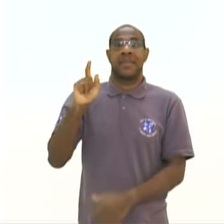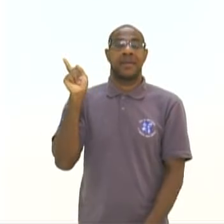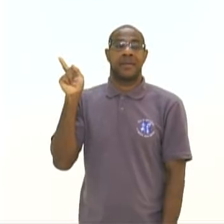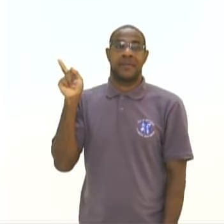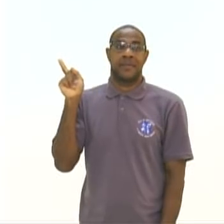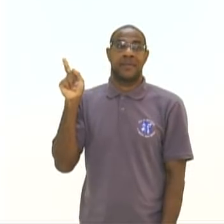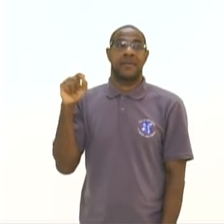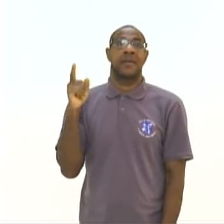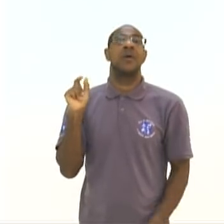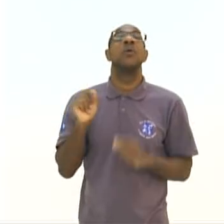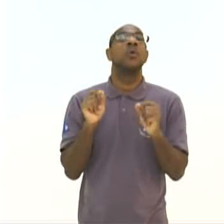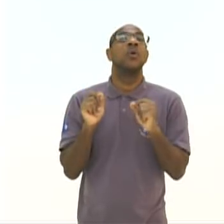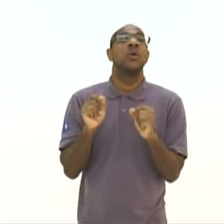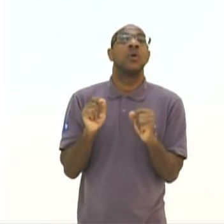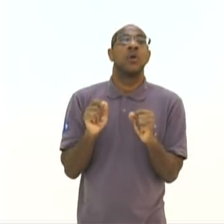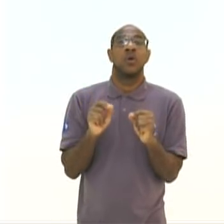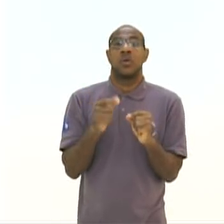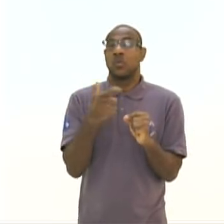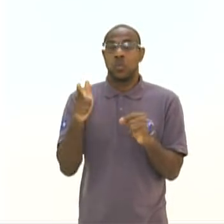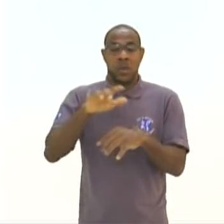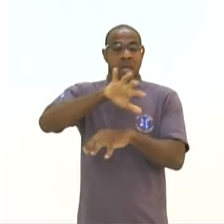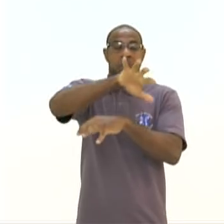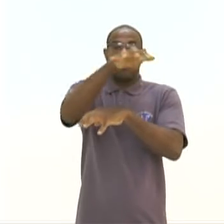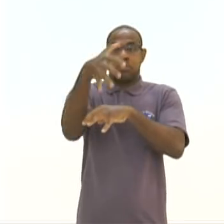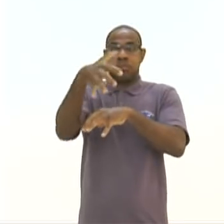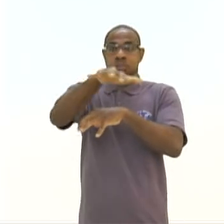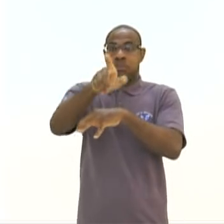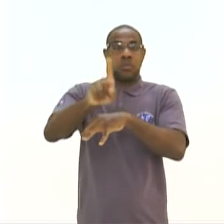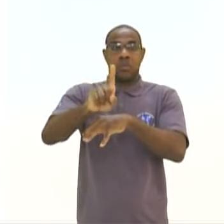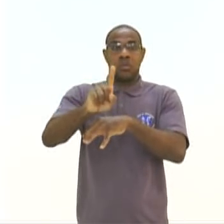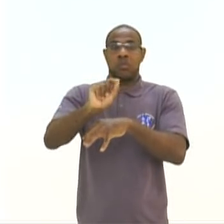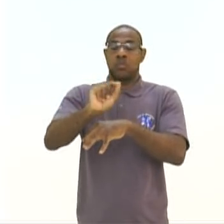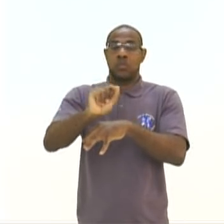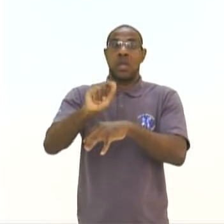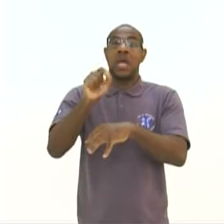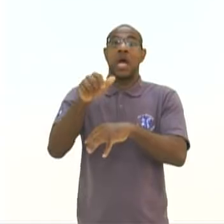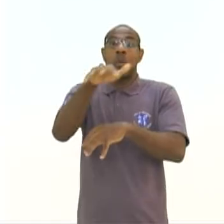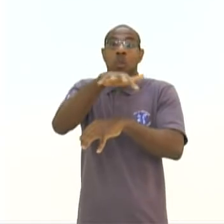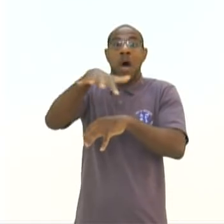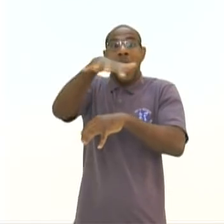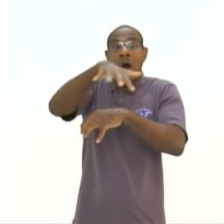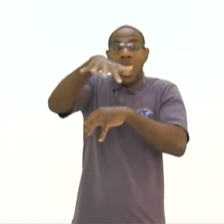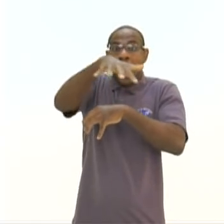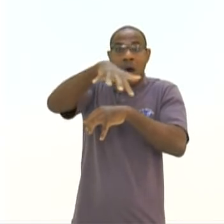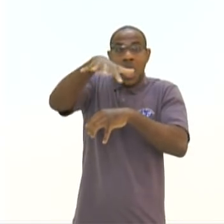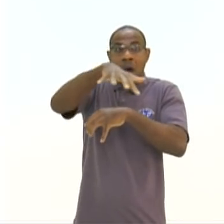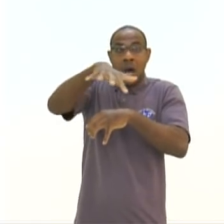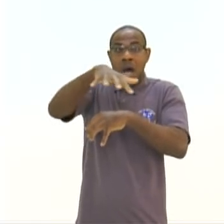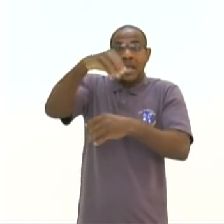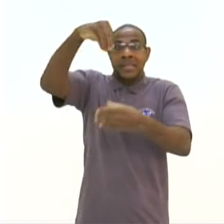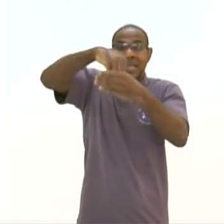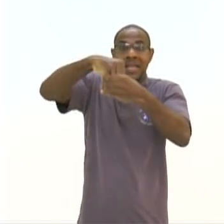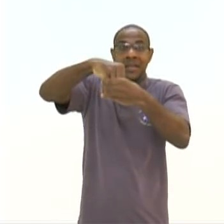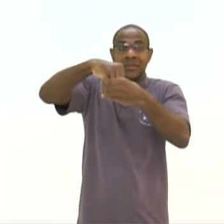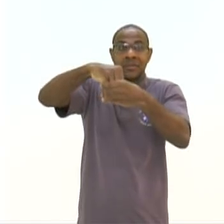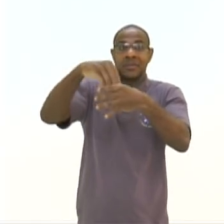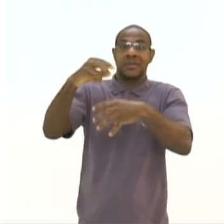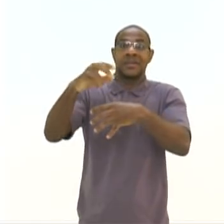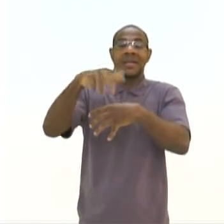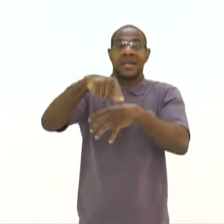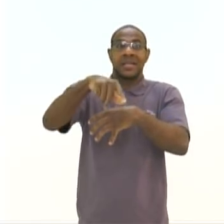ionosfera não é uma das 5 camadas, é uma região da termosfera. E vocês